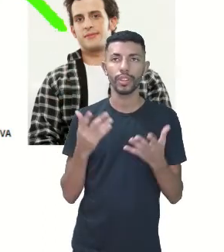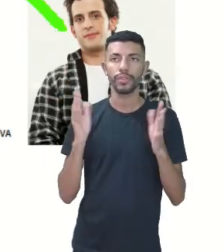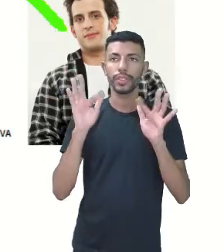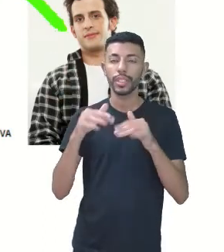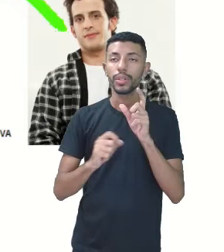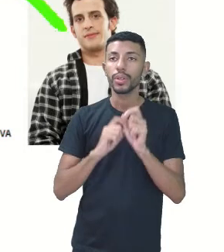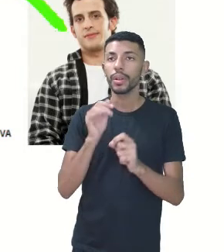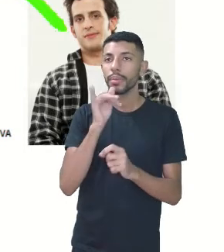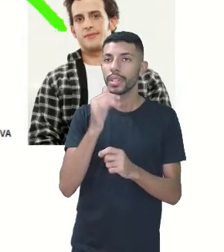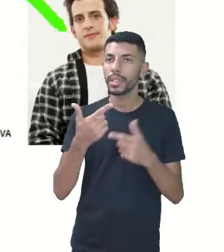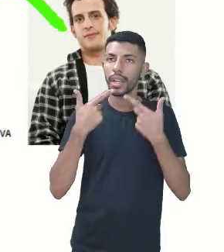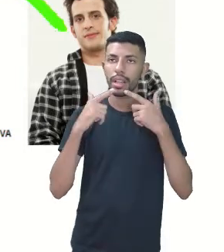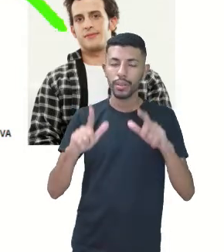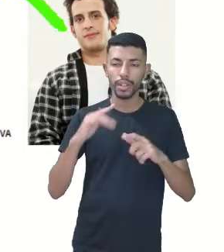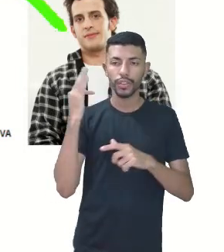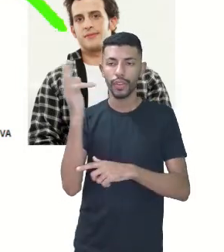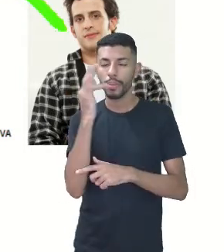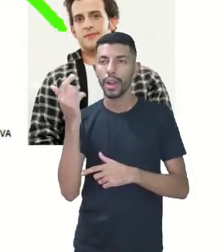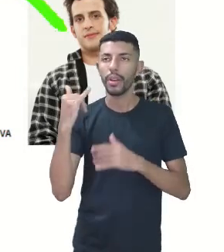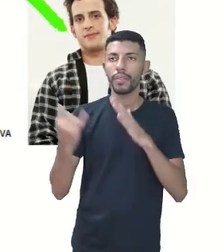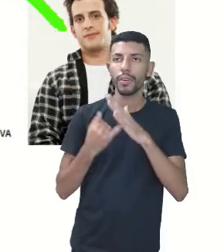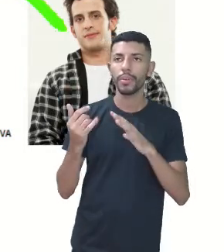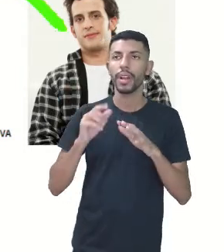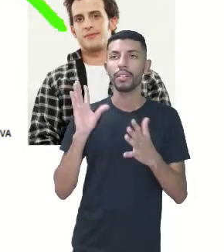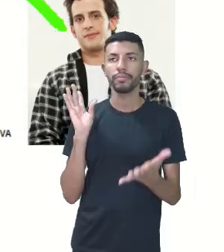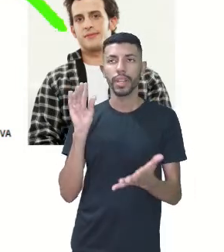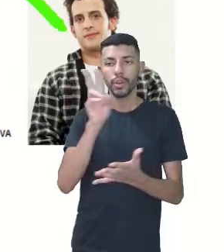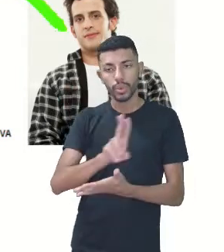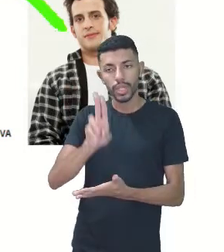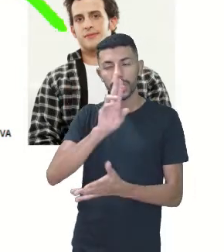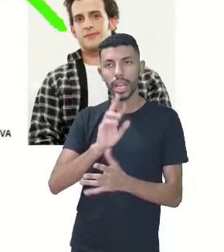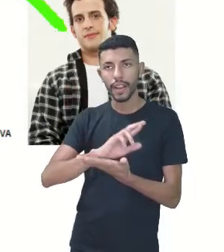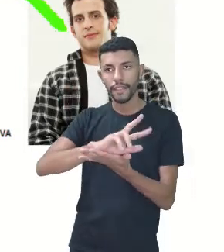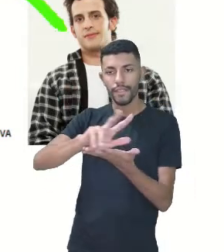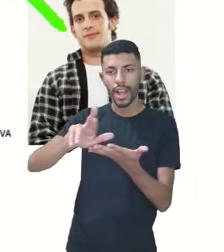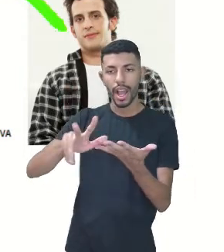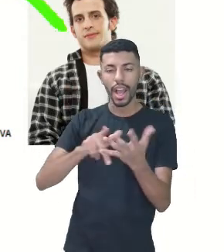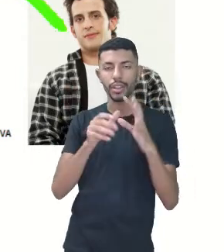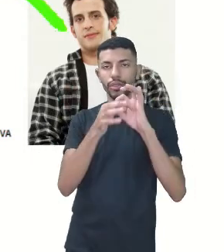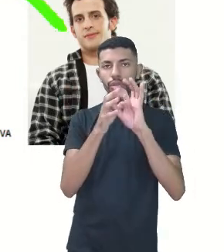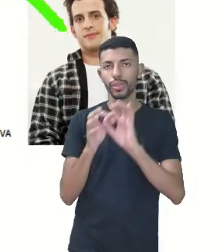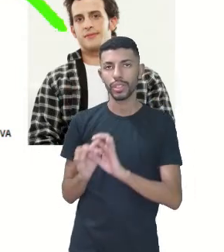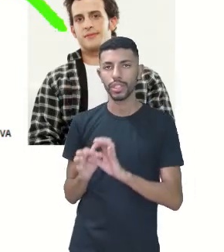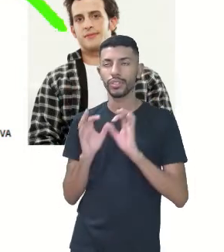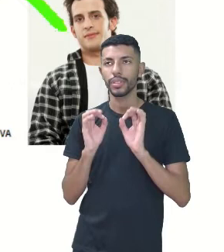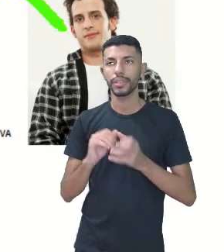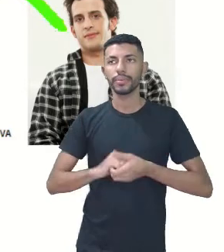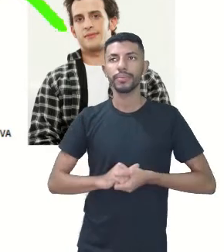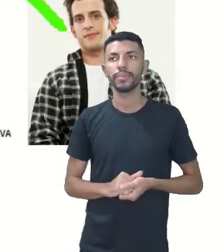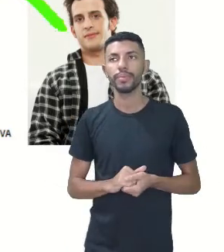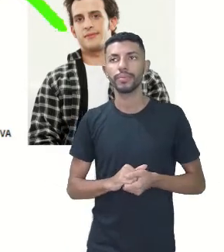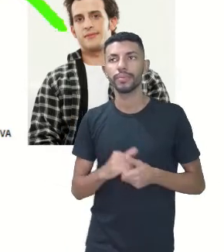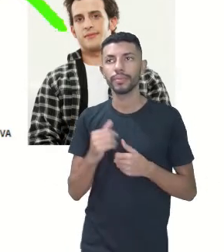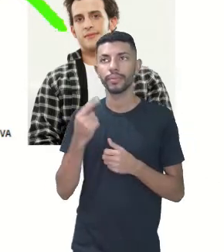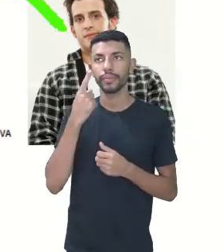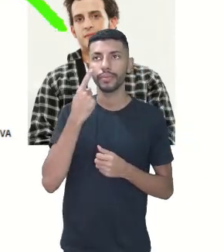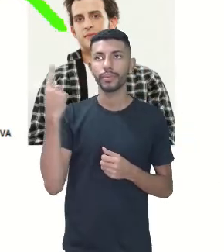linguagem formal e informal é aplicada em diferentes contextos, tá? Olha